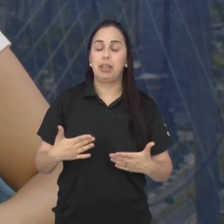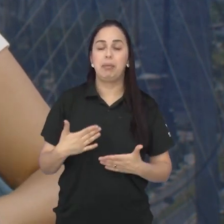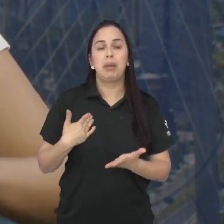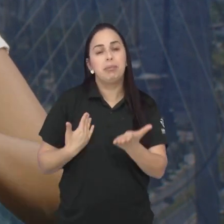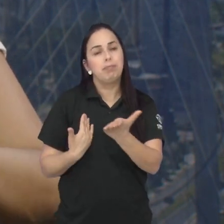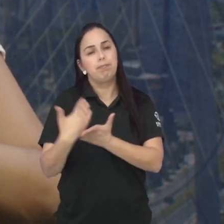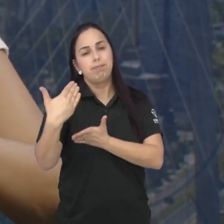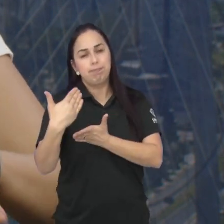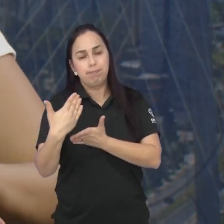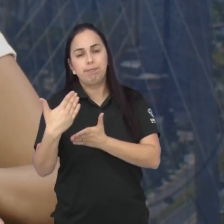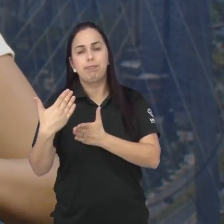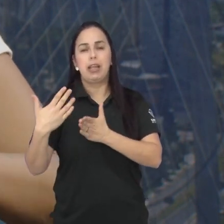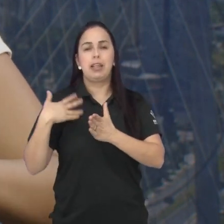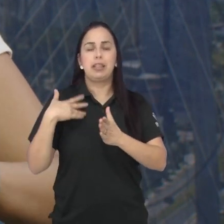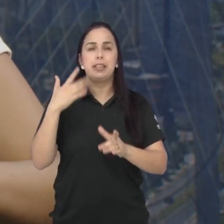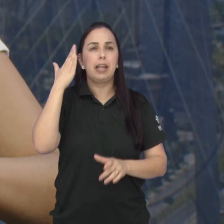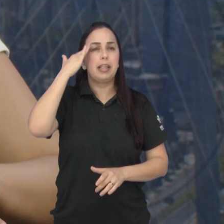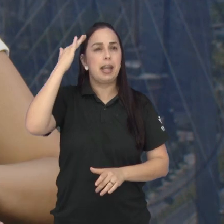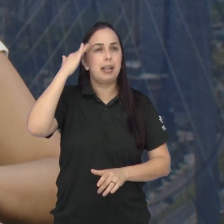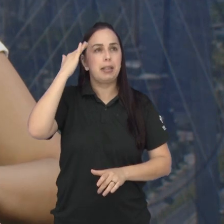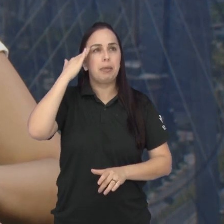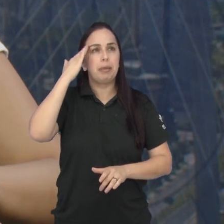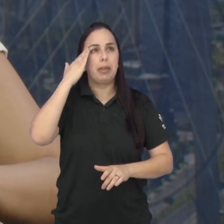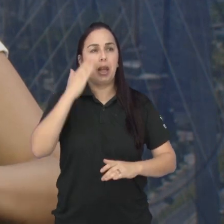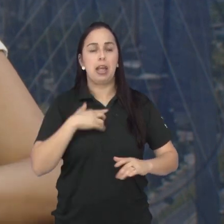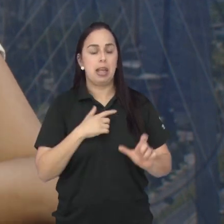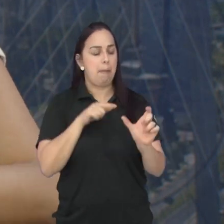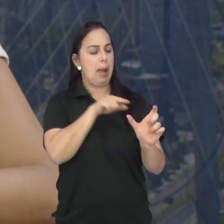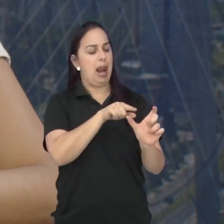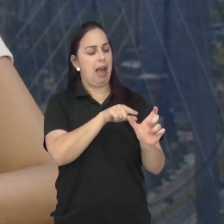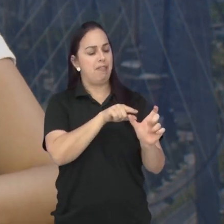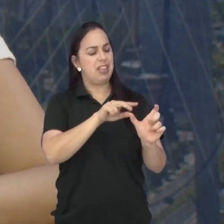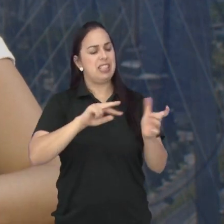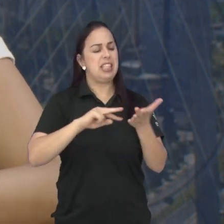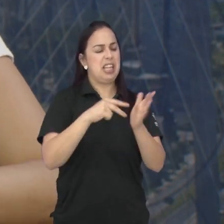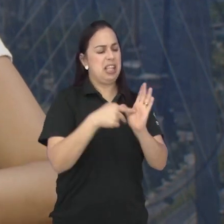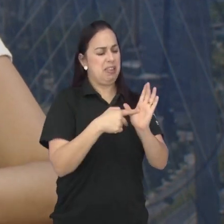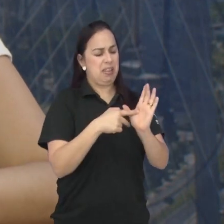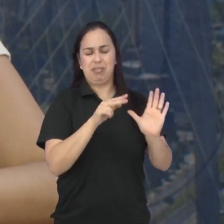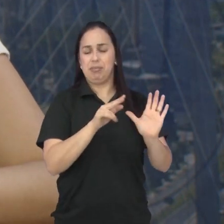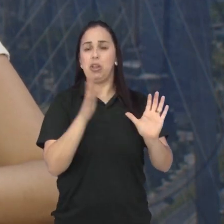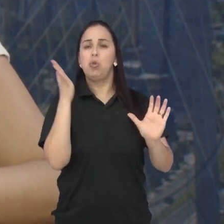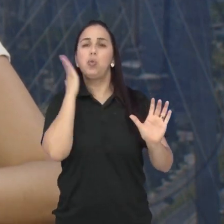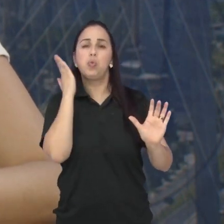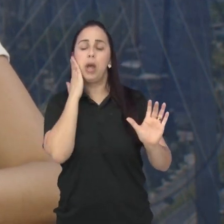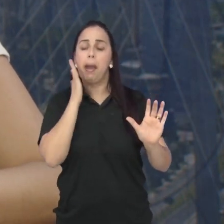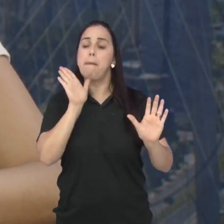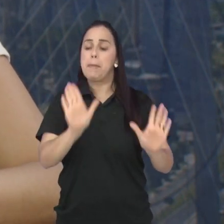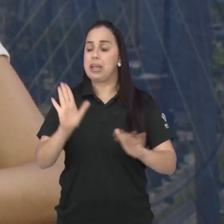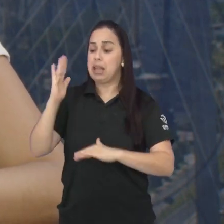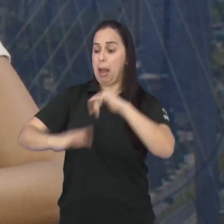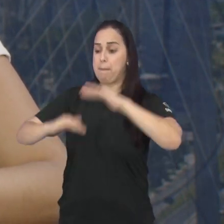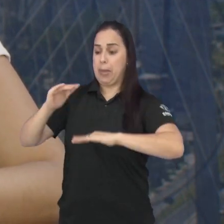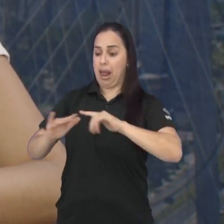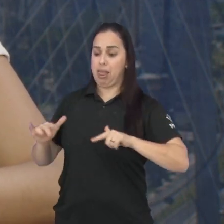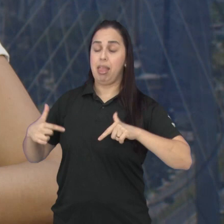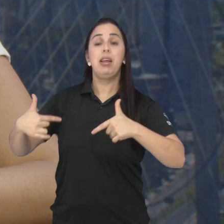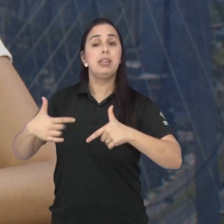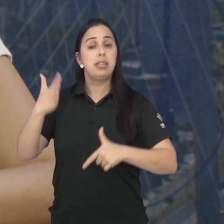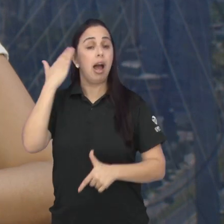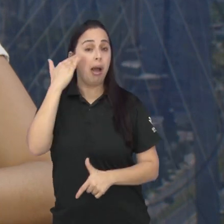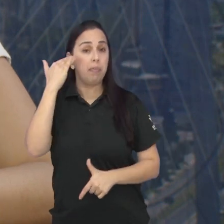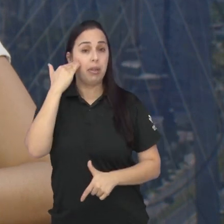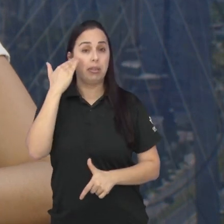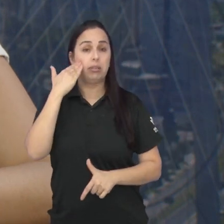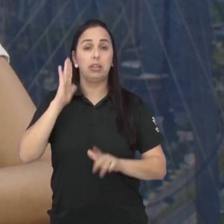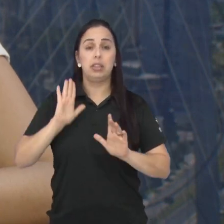gente tem que diferenciar a ideia da prática, né? Muitas vezes a prática ela já é recorrente, depois